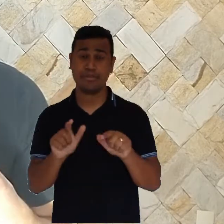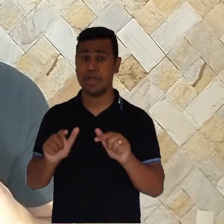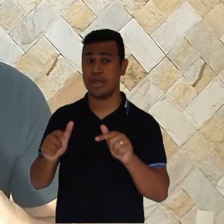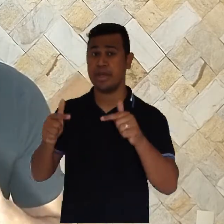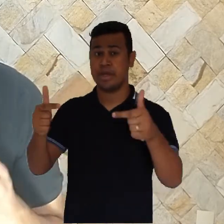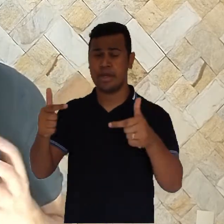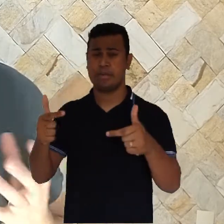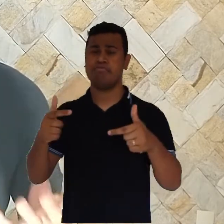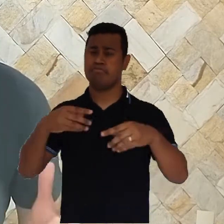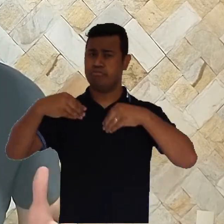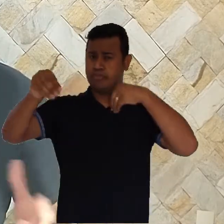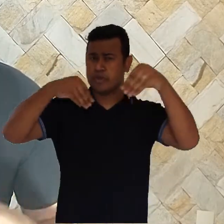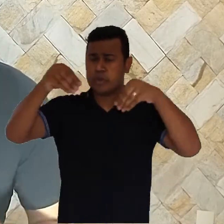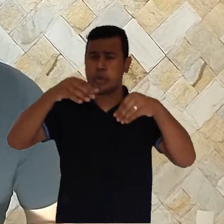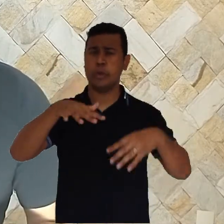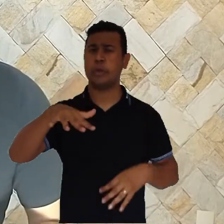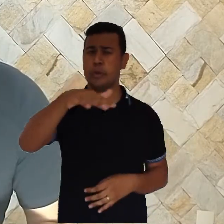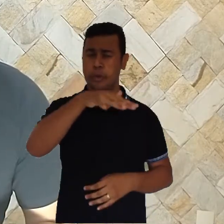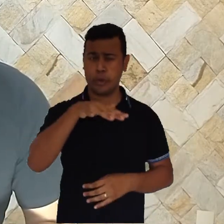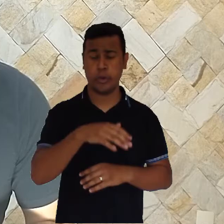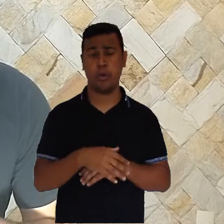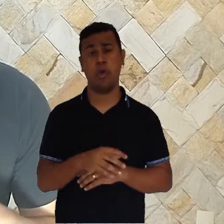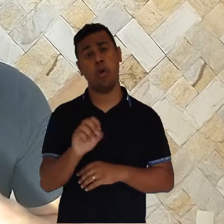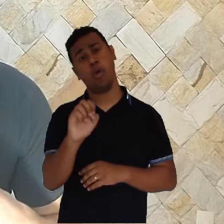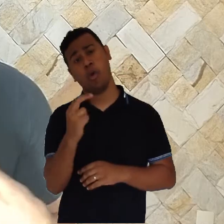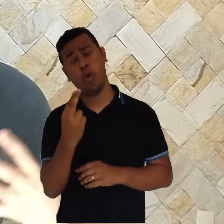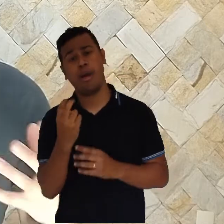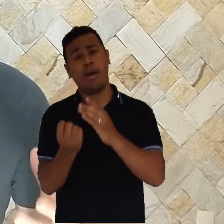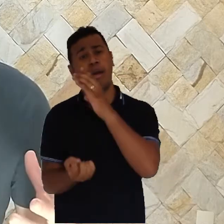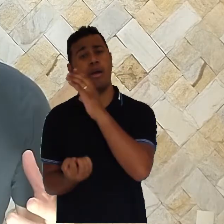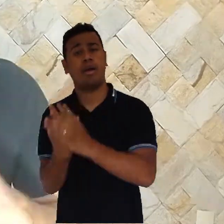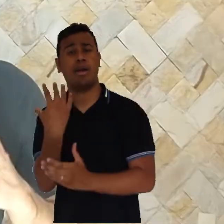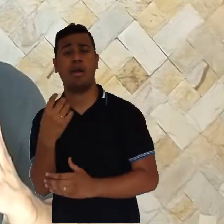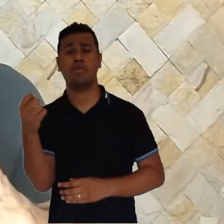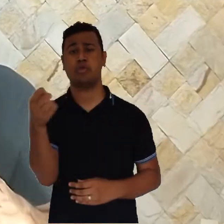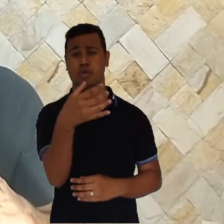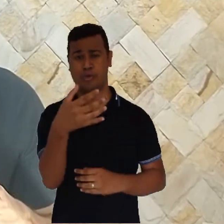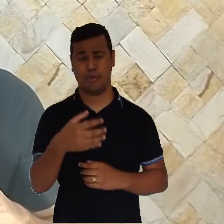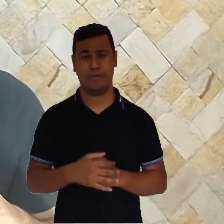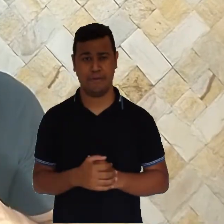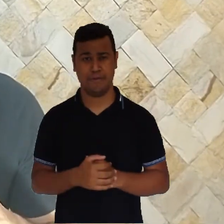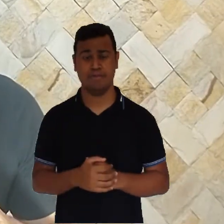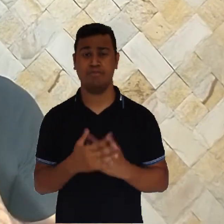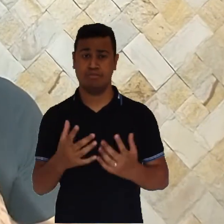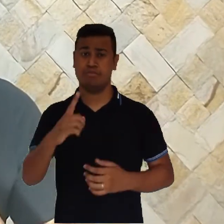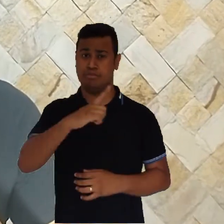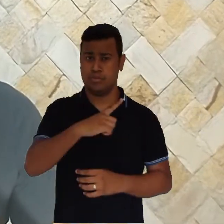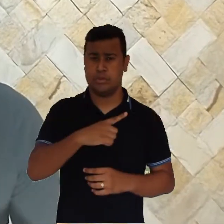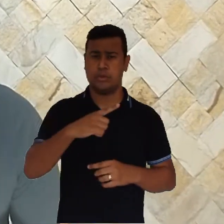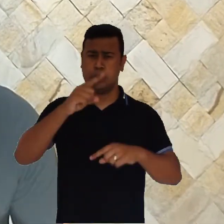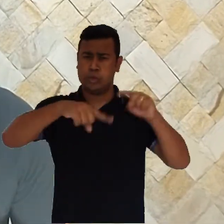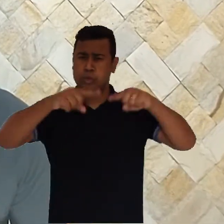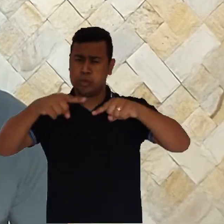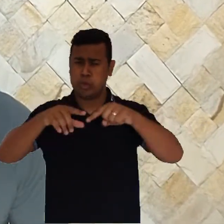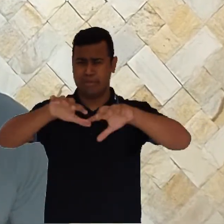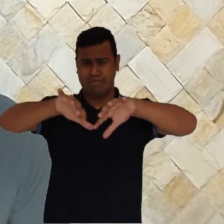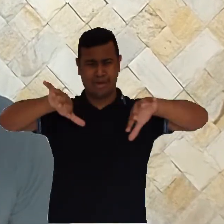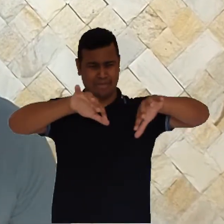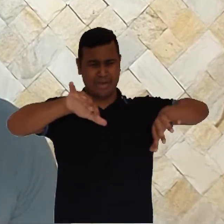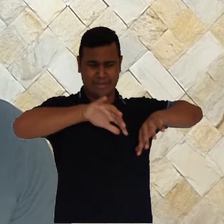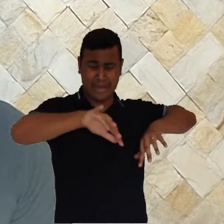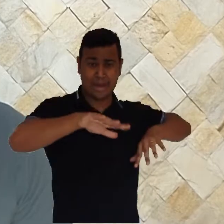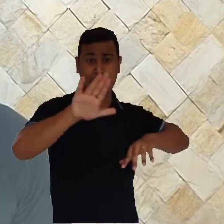maneira flexível em alguma situação, ou até mesmo criar algo novo. Apesar de estudarmos esses componentes separadamente, o que acontece